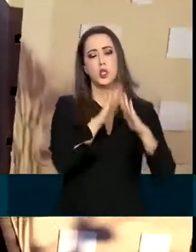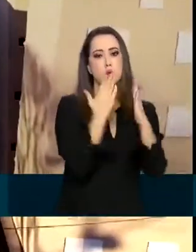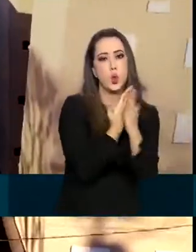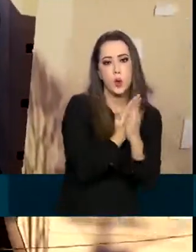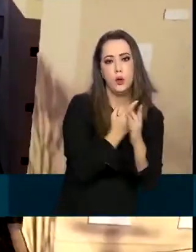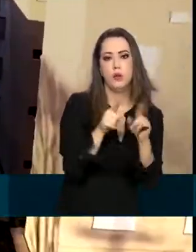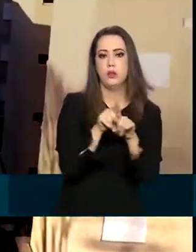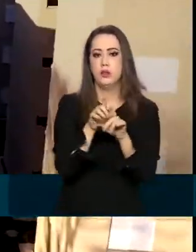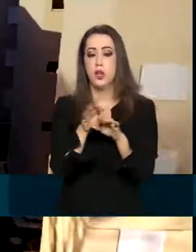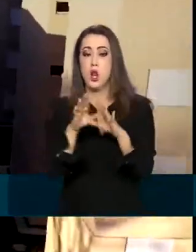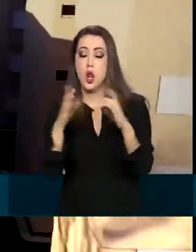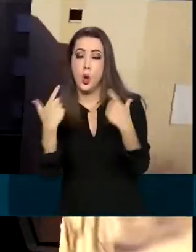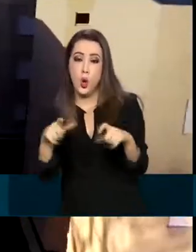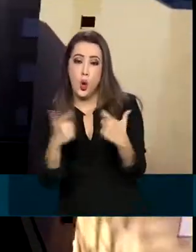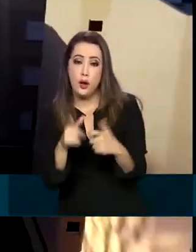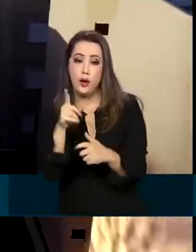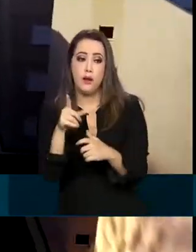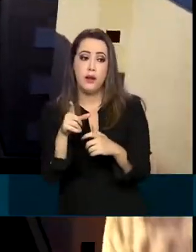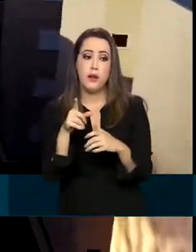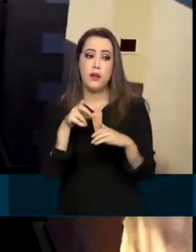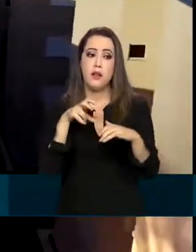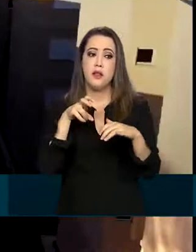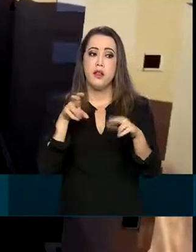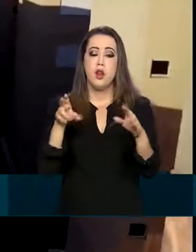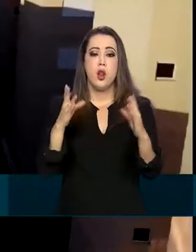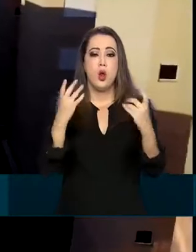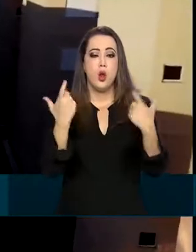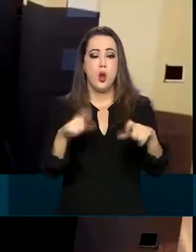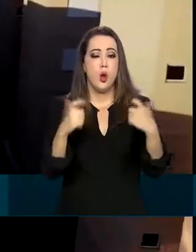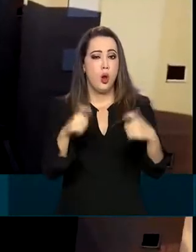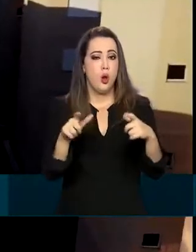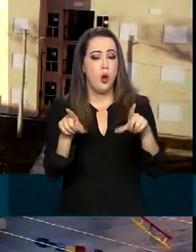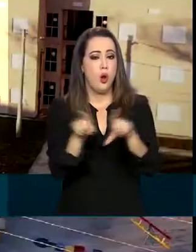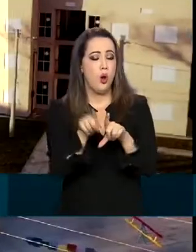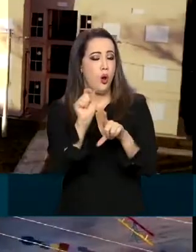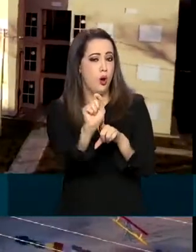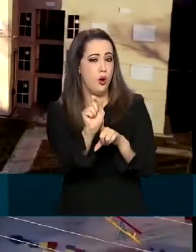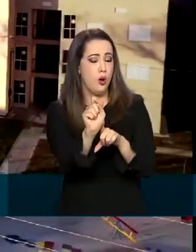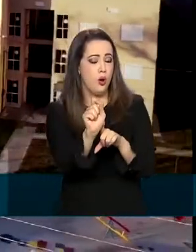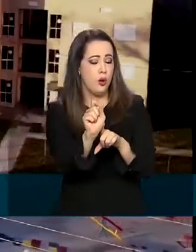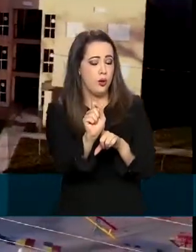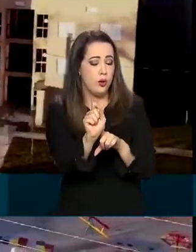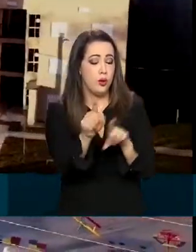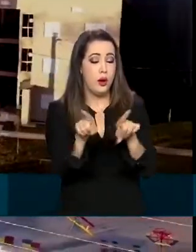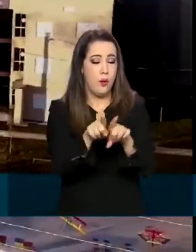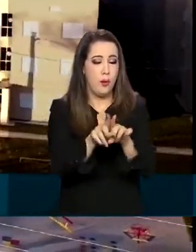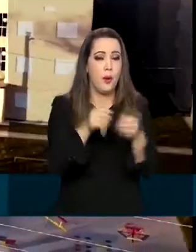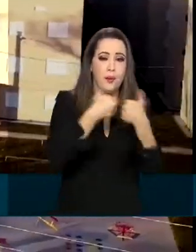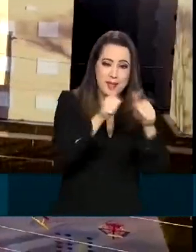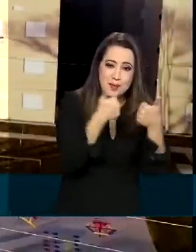saúde. Vão ser atendidos também pela rede de transportes de Bagé, no Rio Grande do Sul.